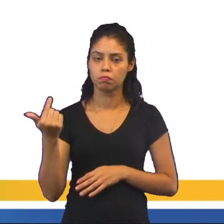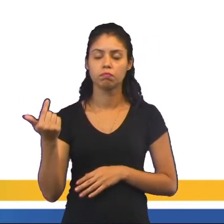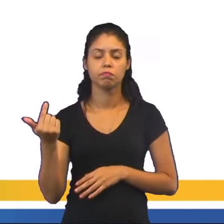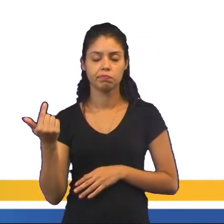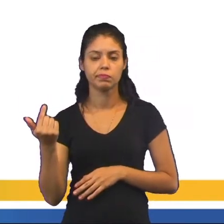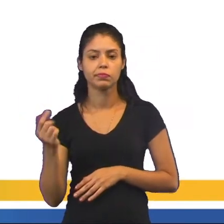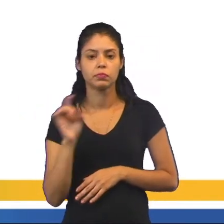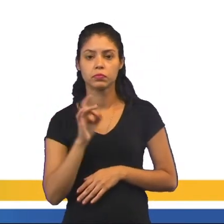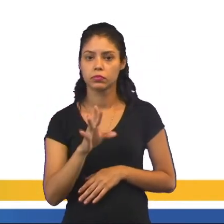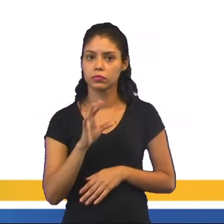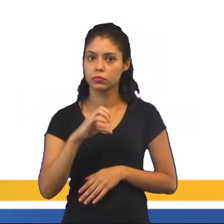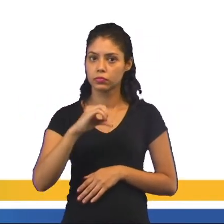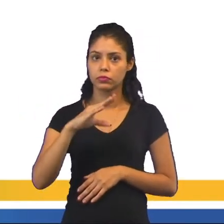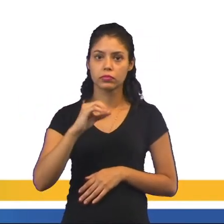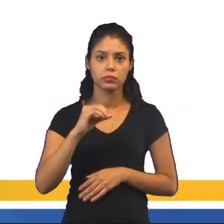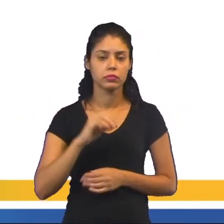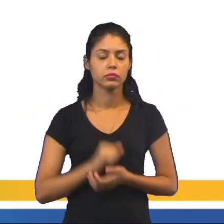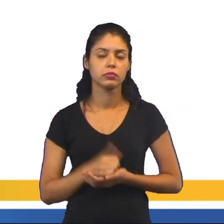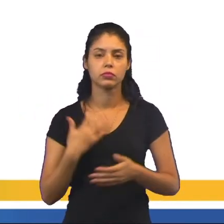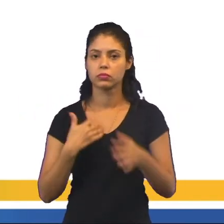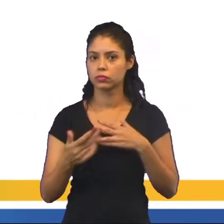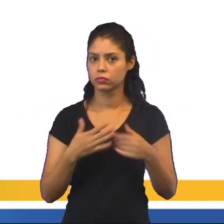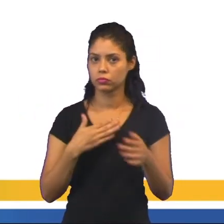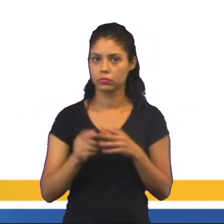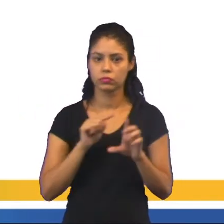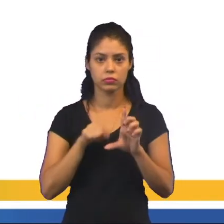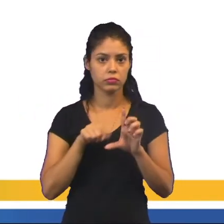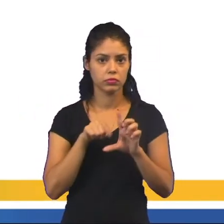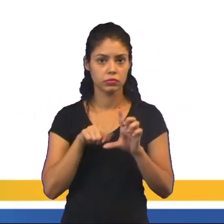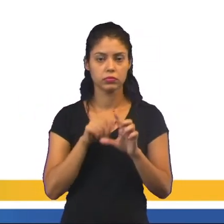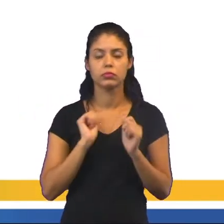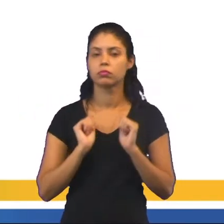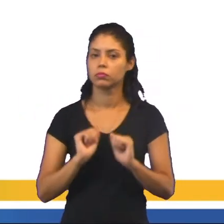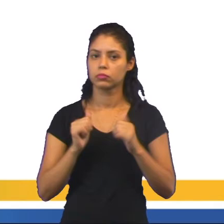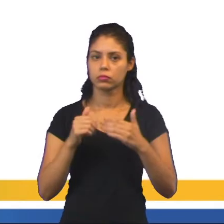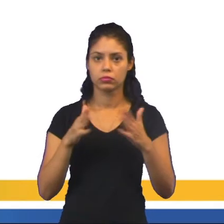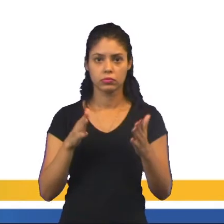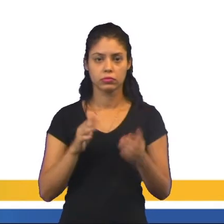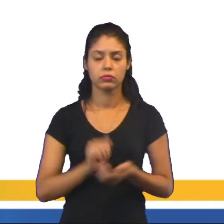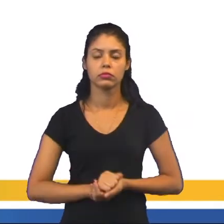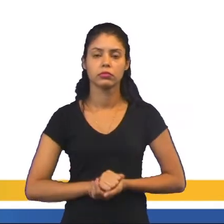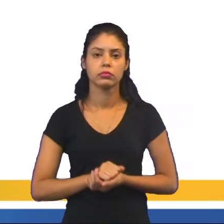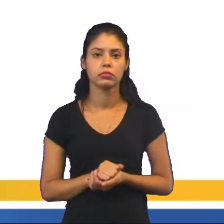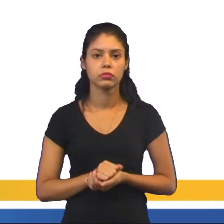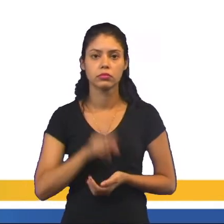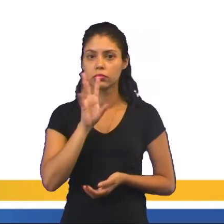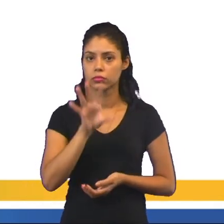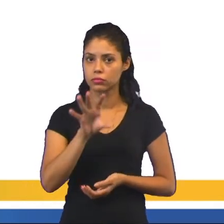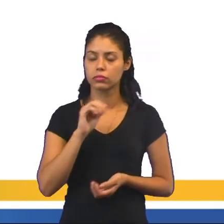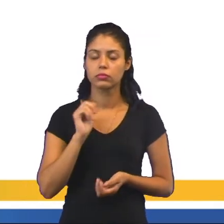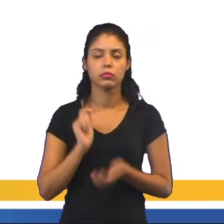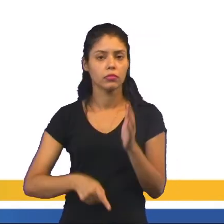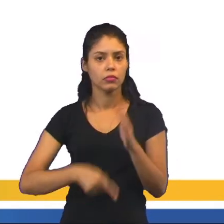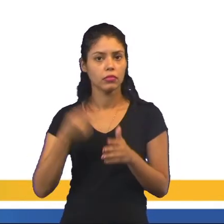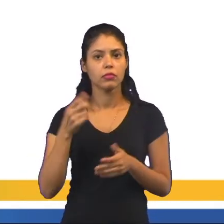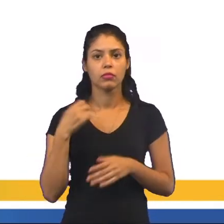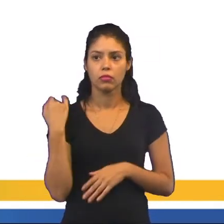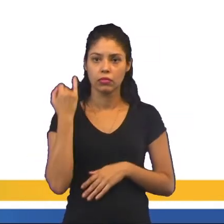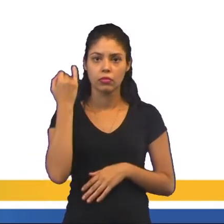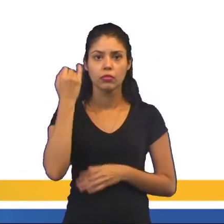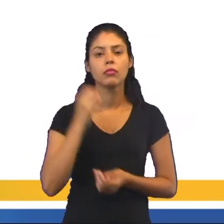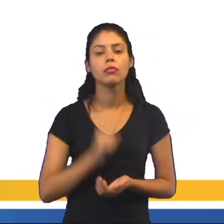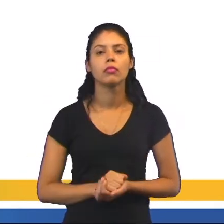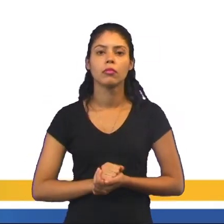ângulo, não só no ângulo de 90 graus, qualquer ângulo ela pode abrir. Sendo que a primeira